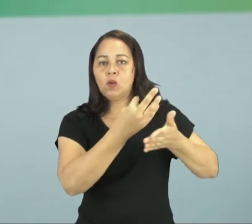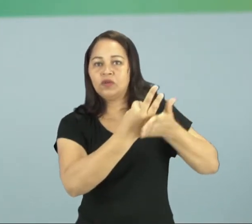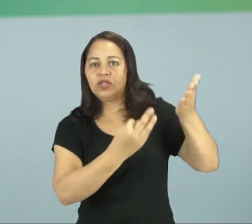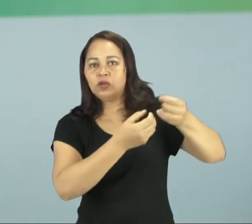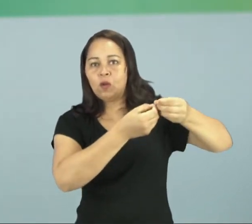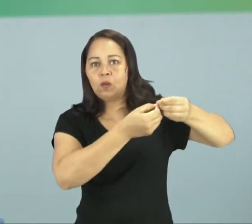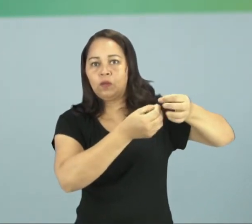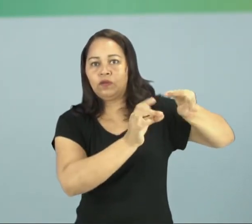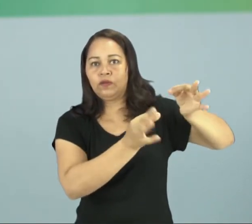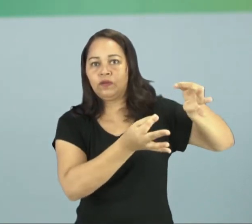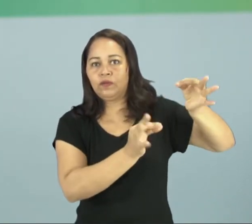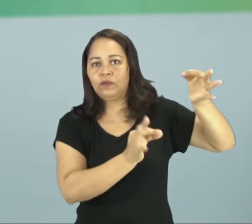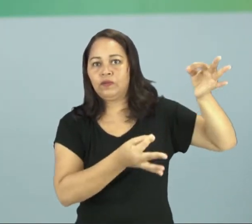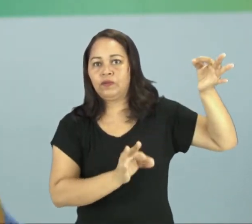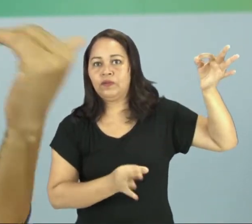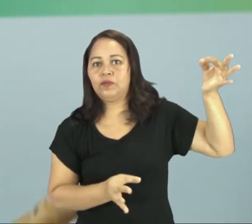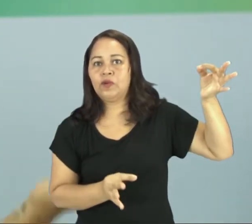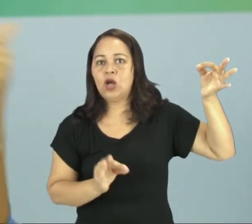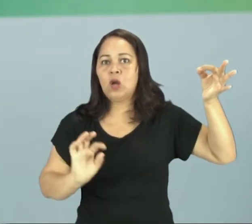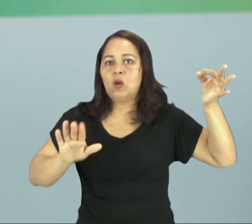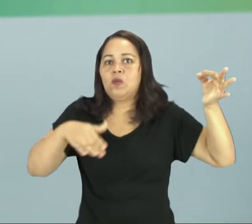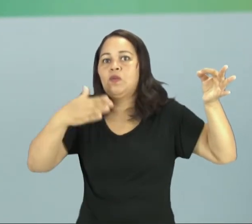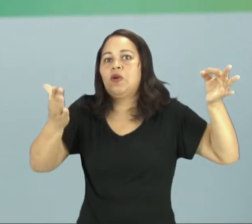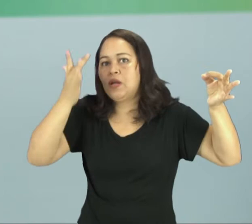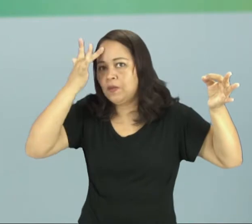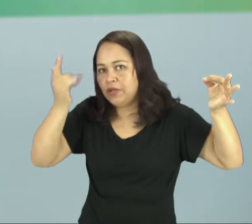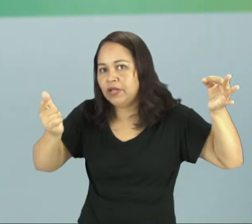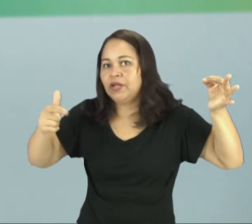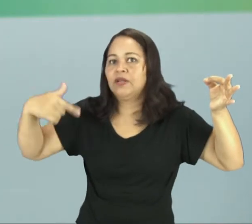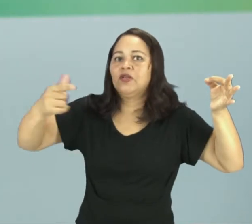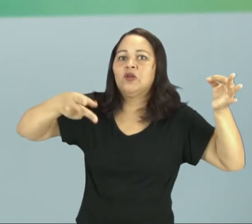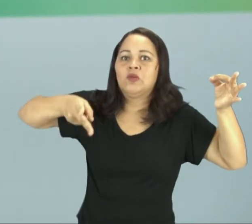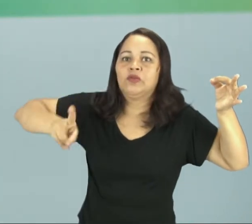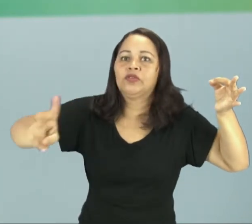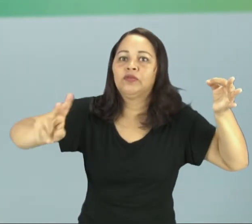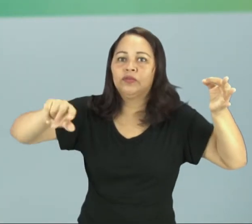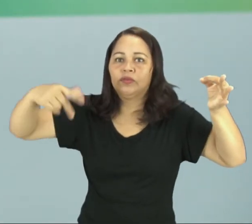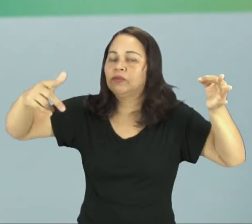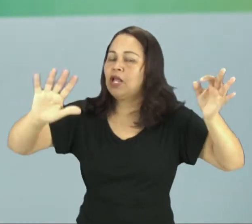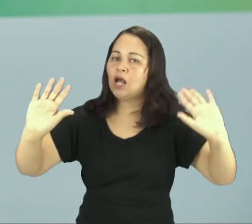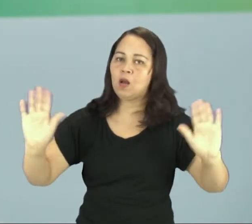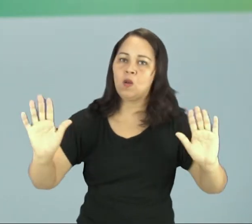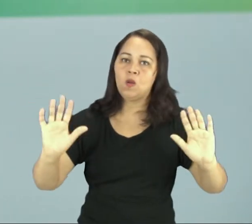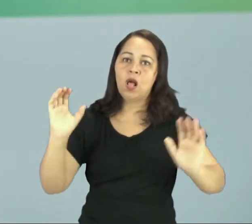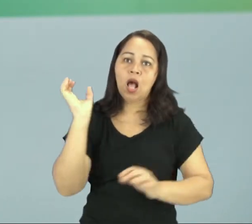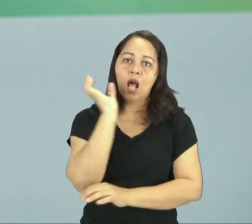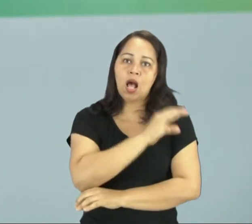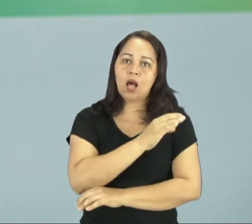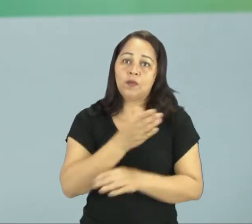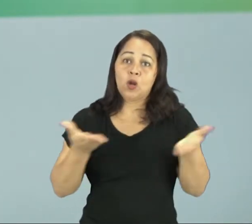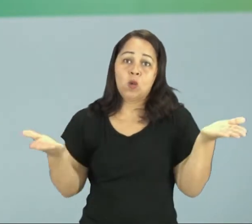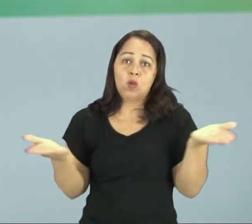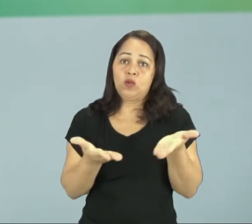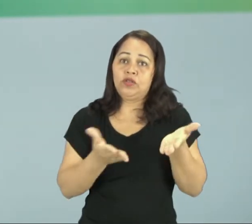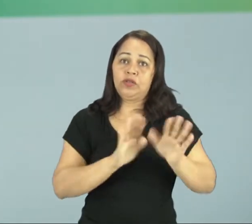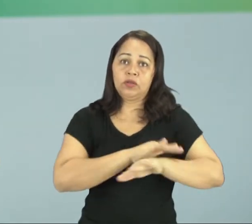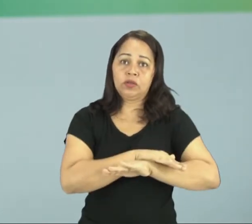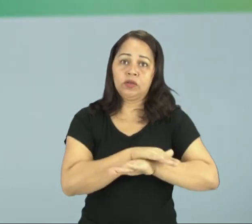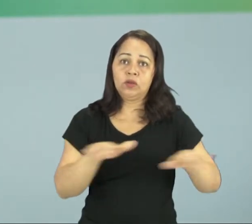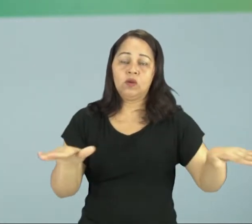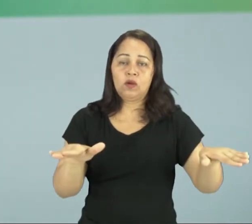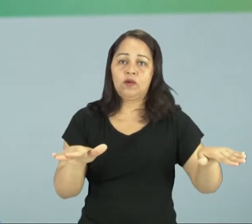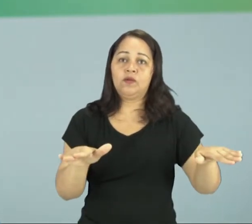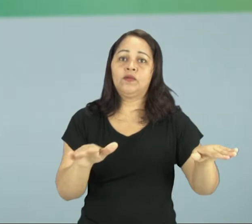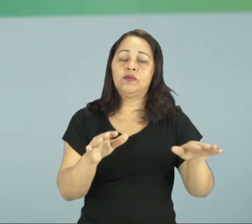se prolongar de um dia para o outro ou de uma sessão para a outra, tá? Então, geralmente, as crônicas têm uma